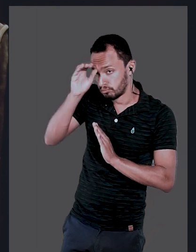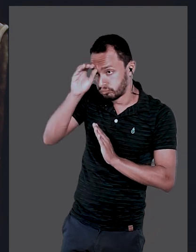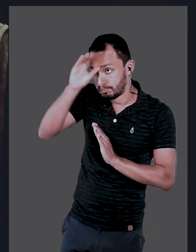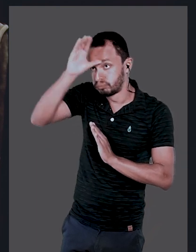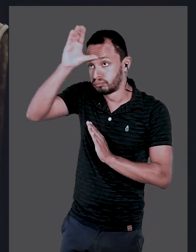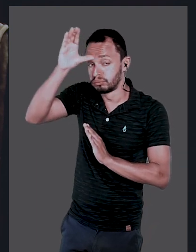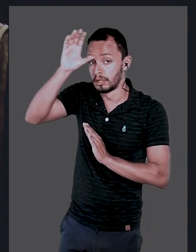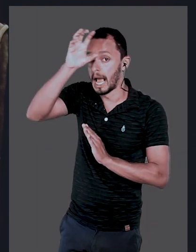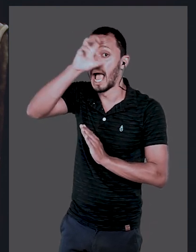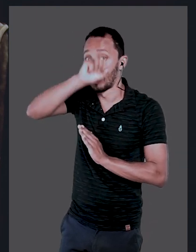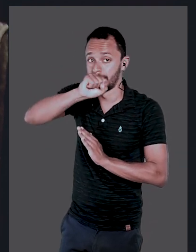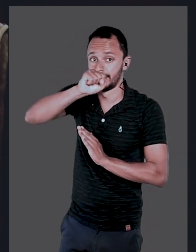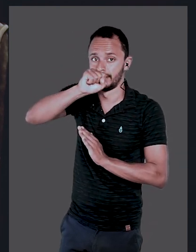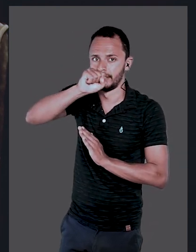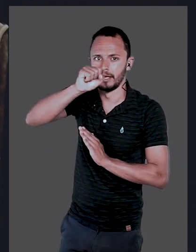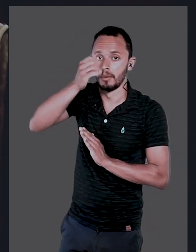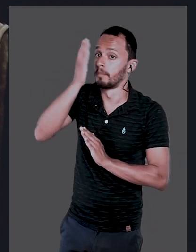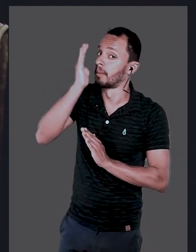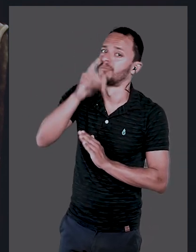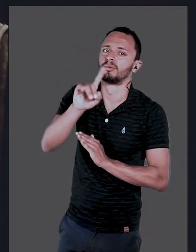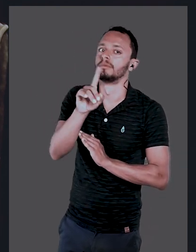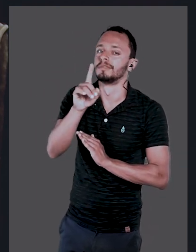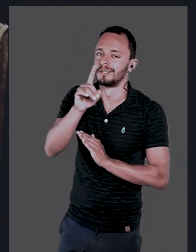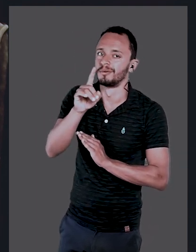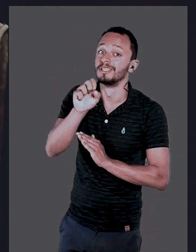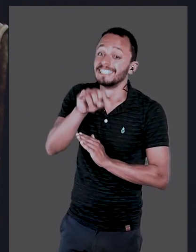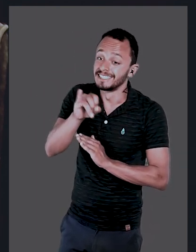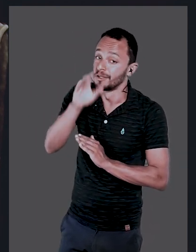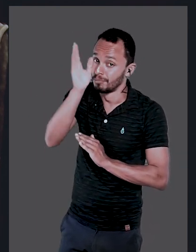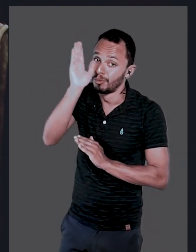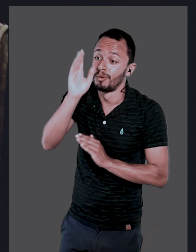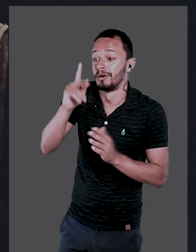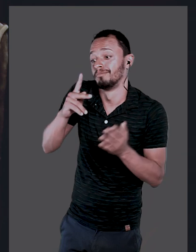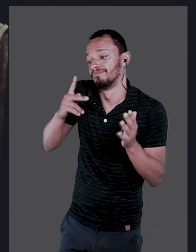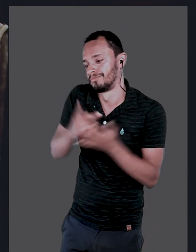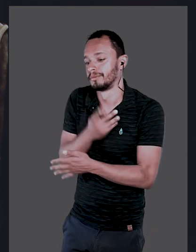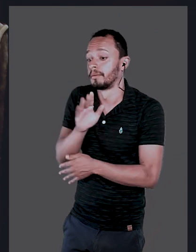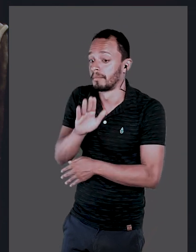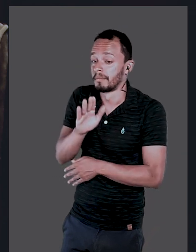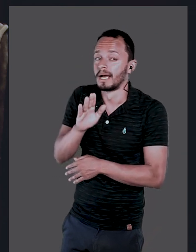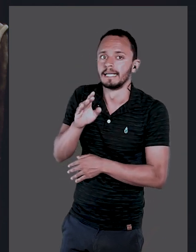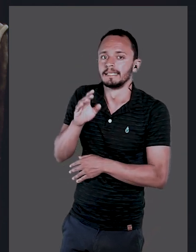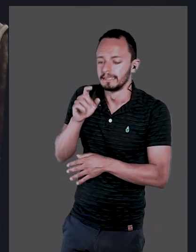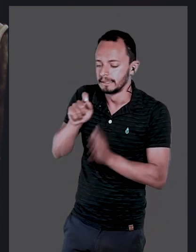é uma contingência, mas eu escrevo para aprender coisas.